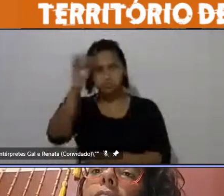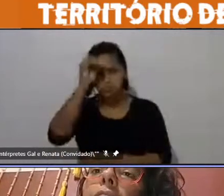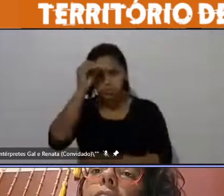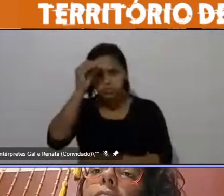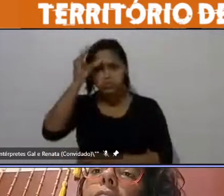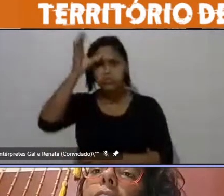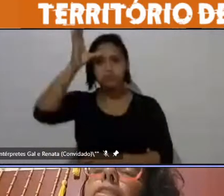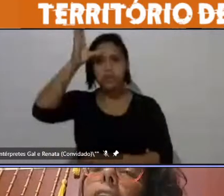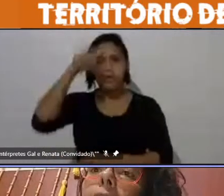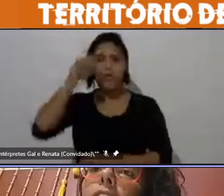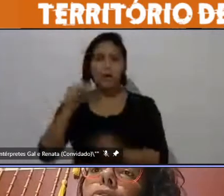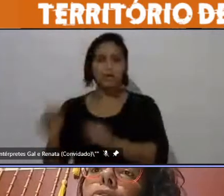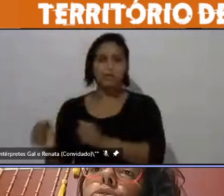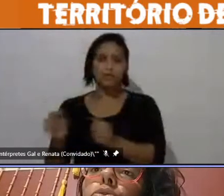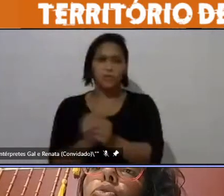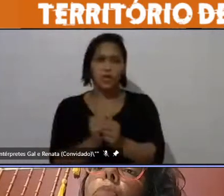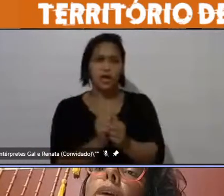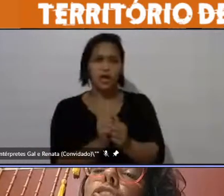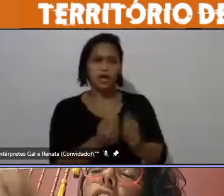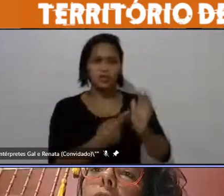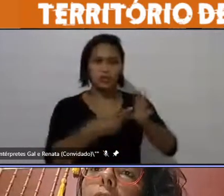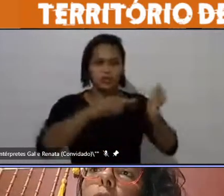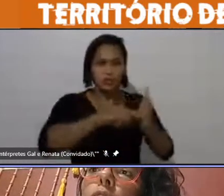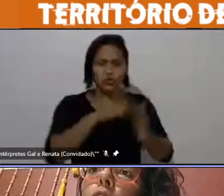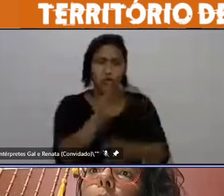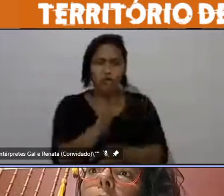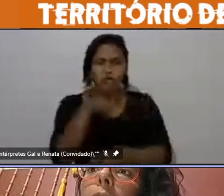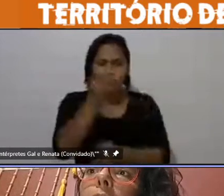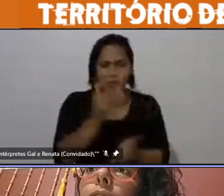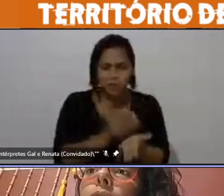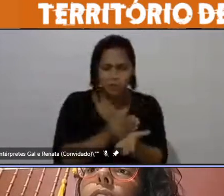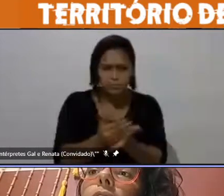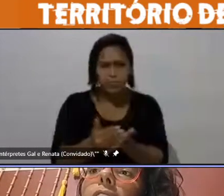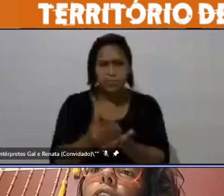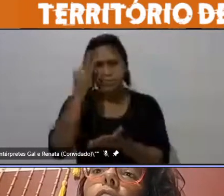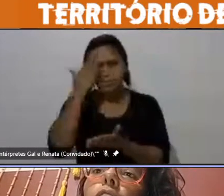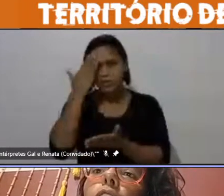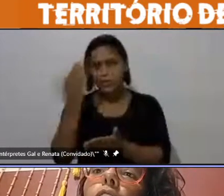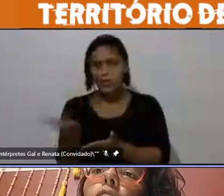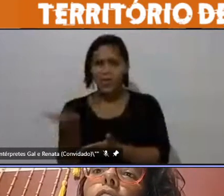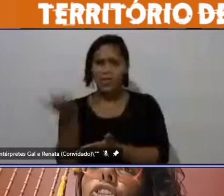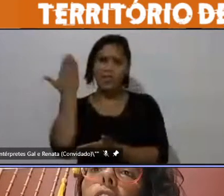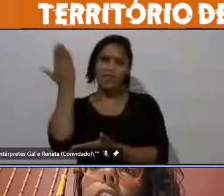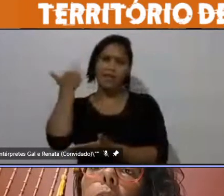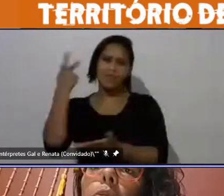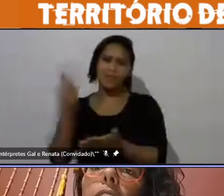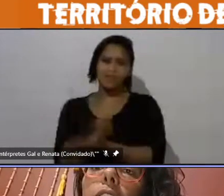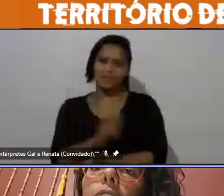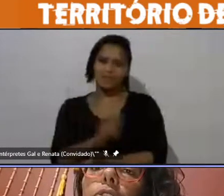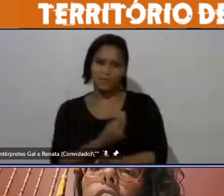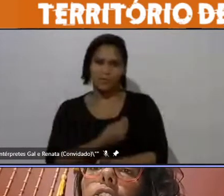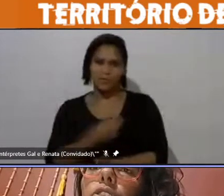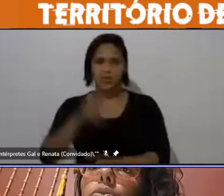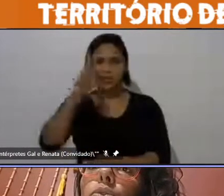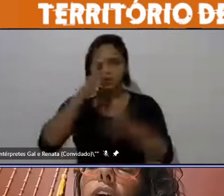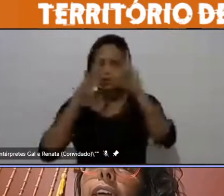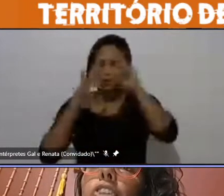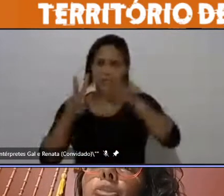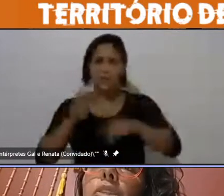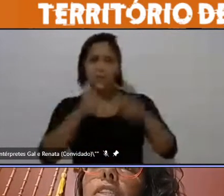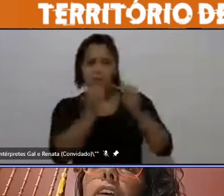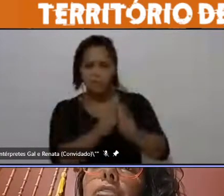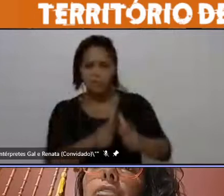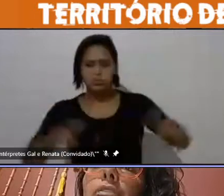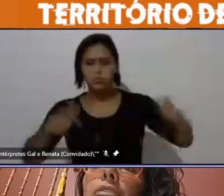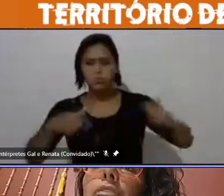para reinventar esse futuro a partir dessa sabedoria do passado. Agora, que é um grande campo esse que você